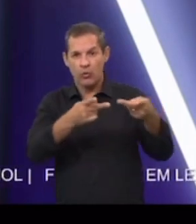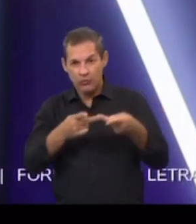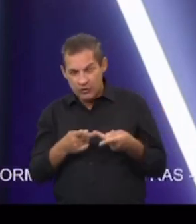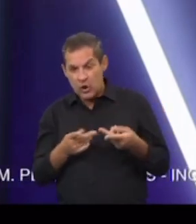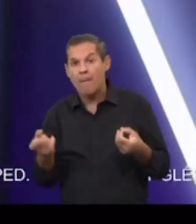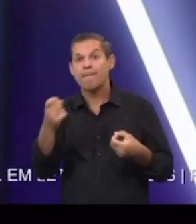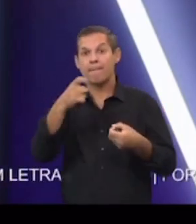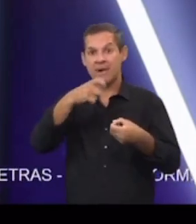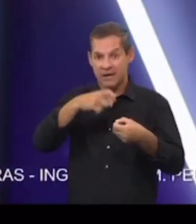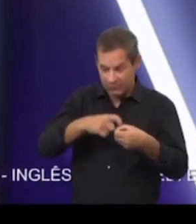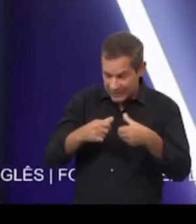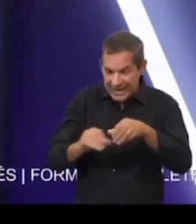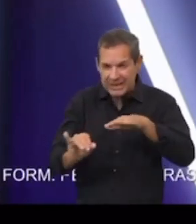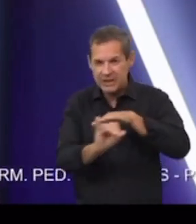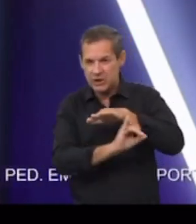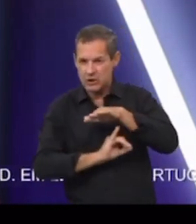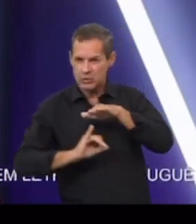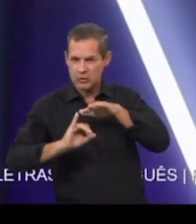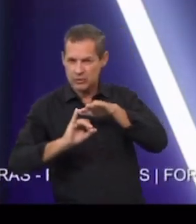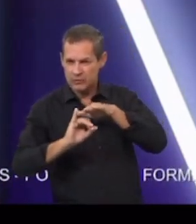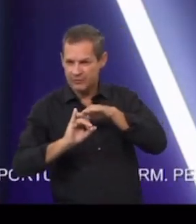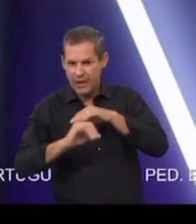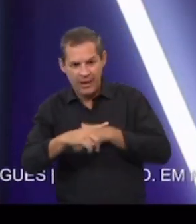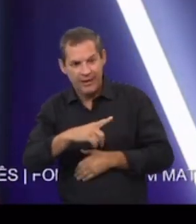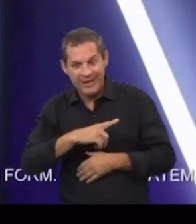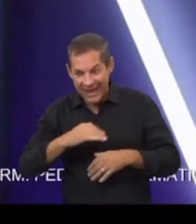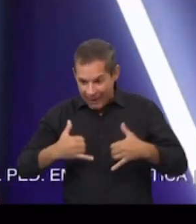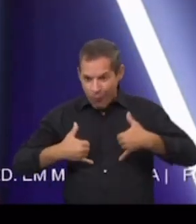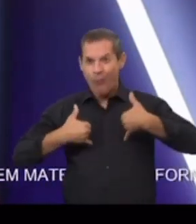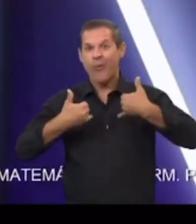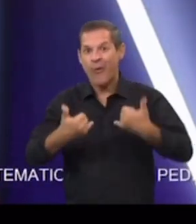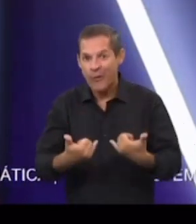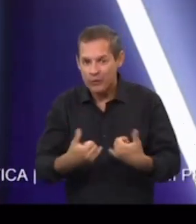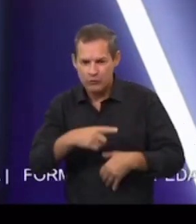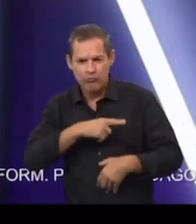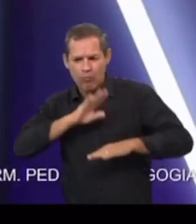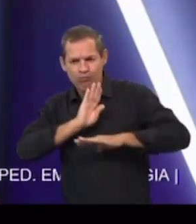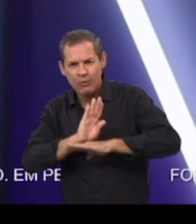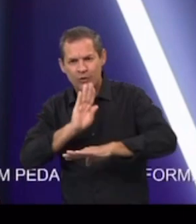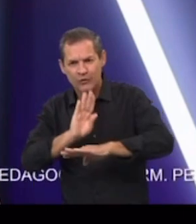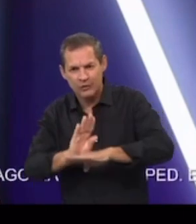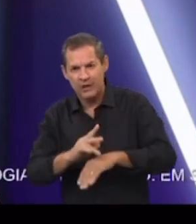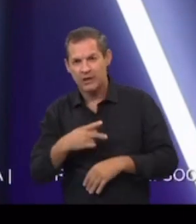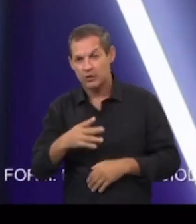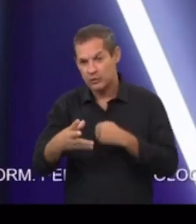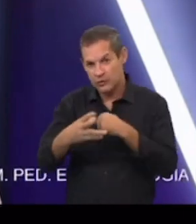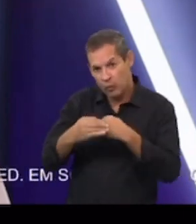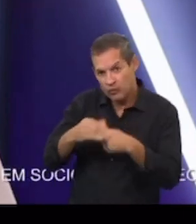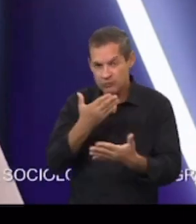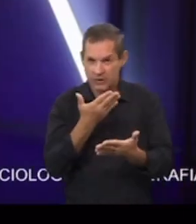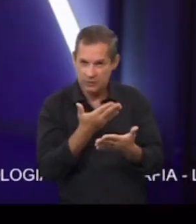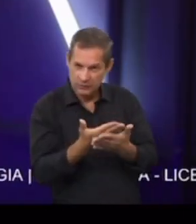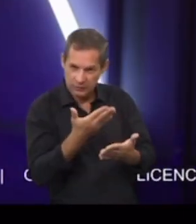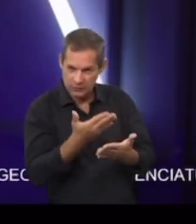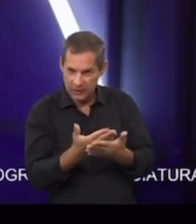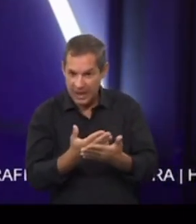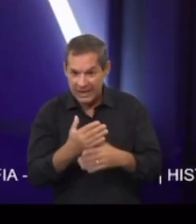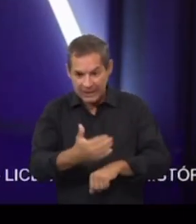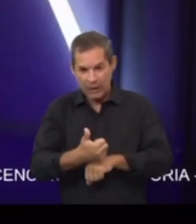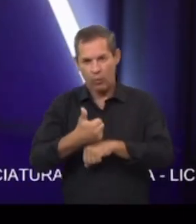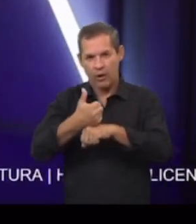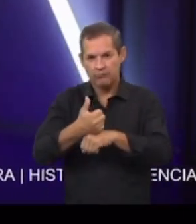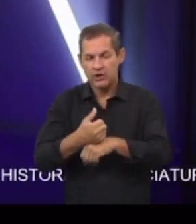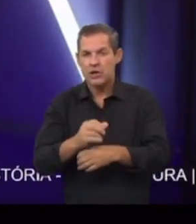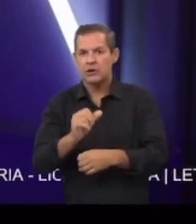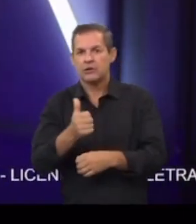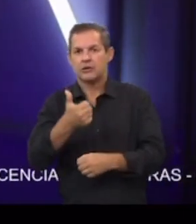para retornarem a essa instituição que tem orgulho de ter contribuído para a sua formação. Na qualidade